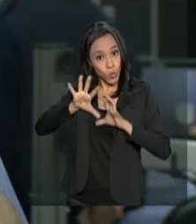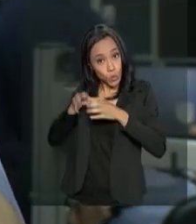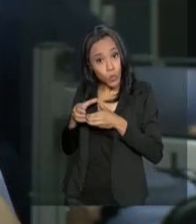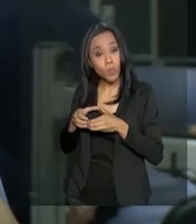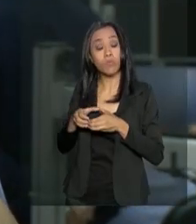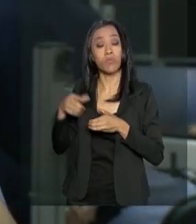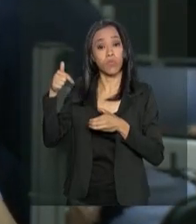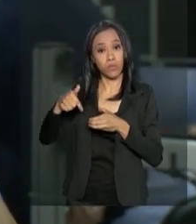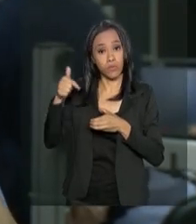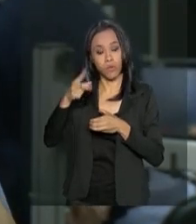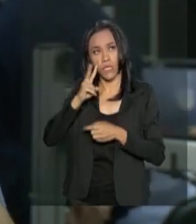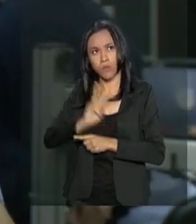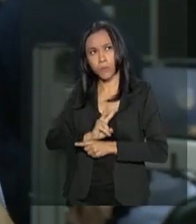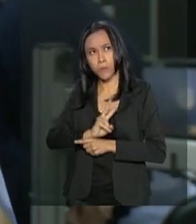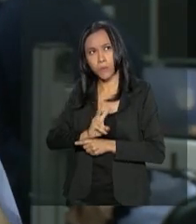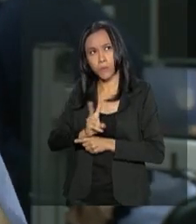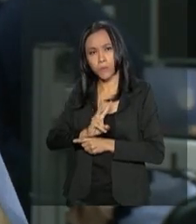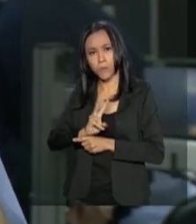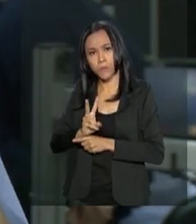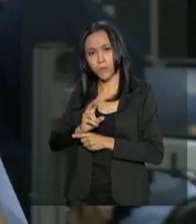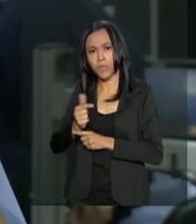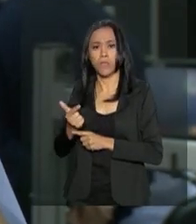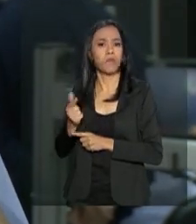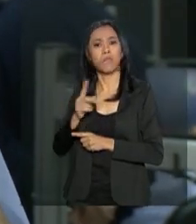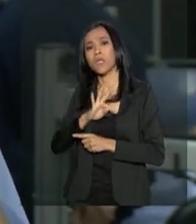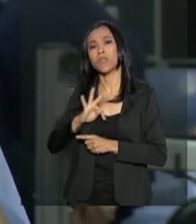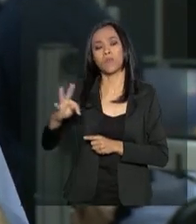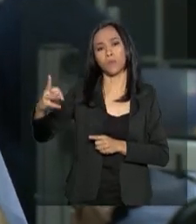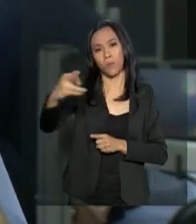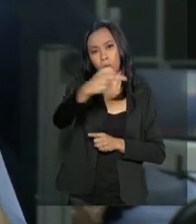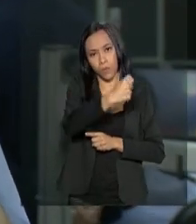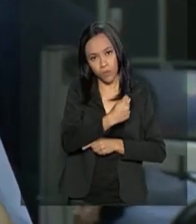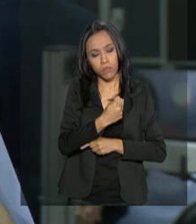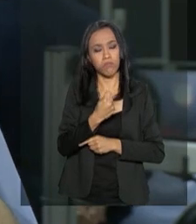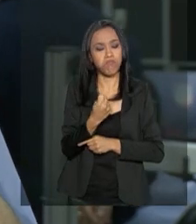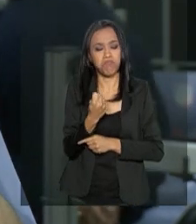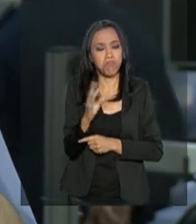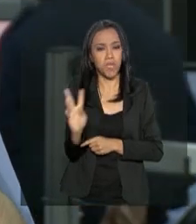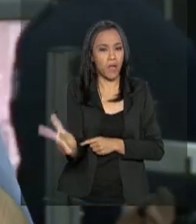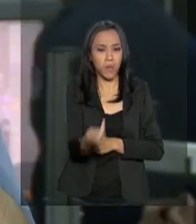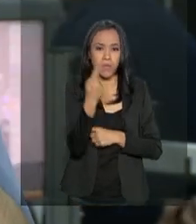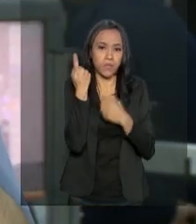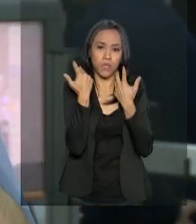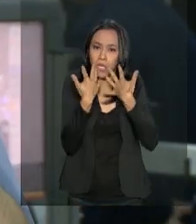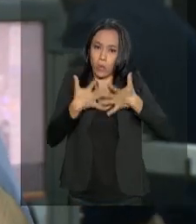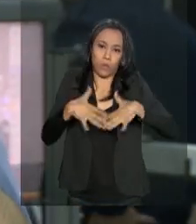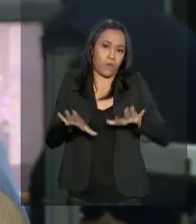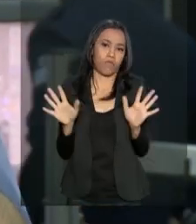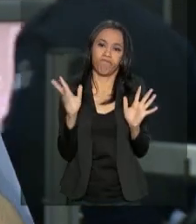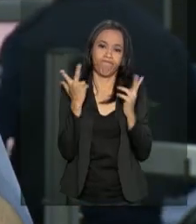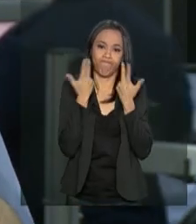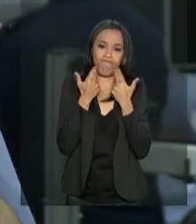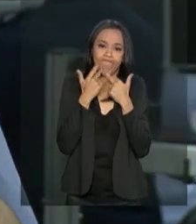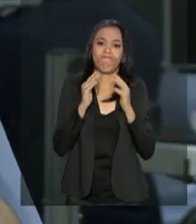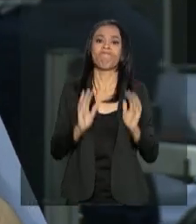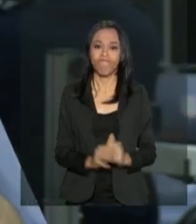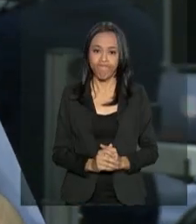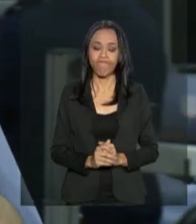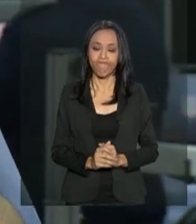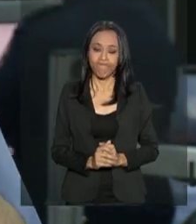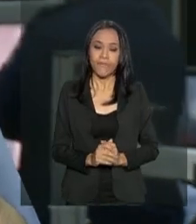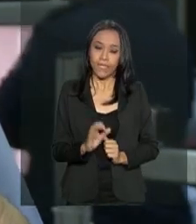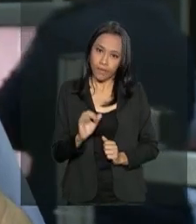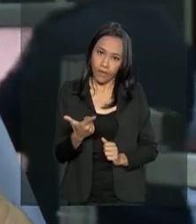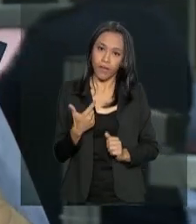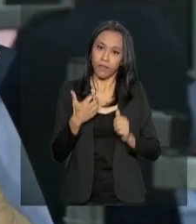reforçadas para que todo esse fluxo e possa acontecer de forma natural logicamente atentando